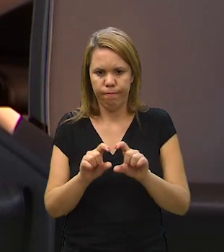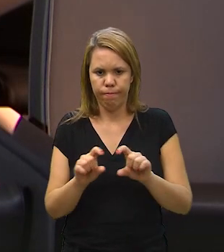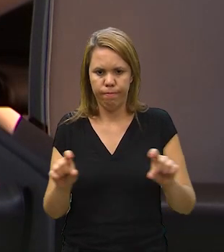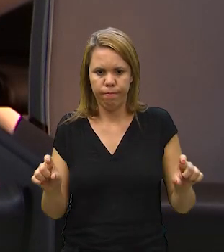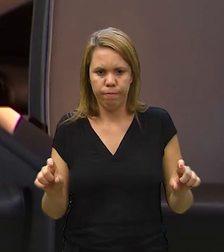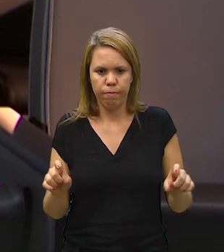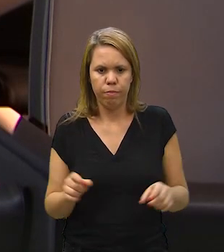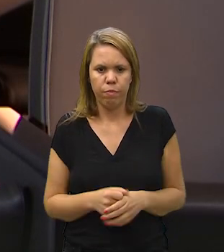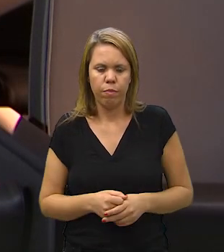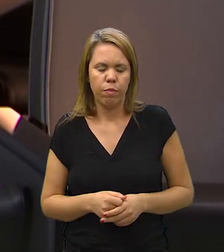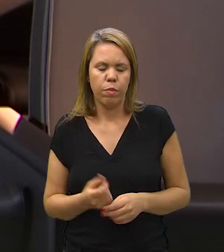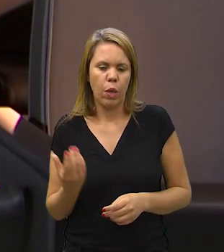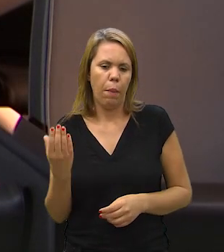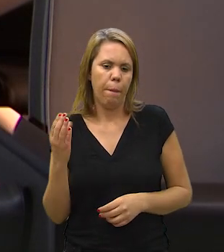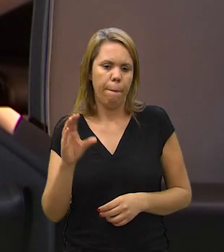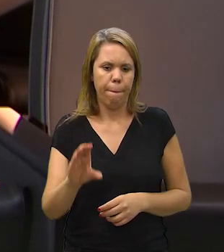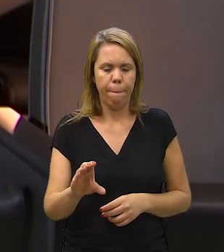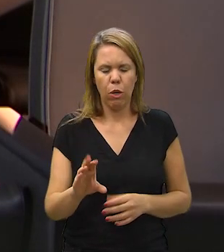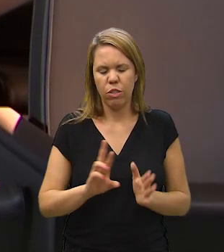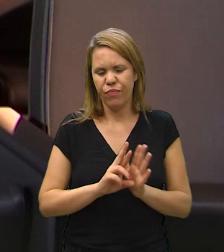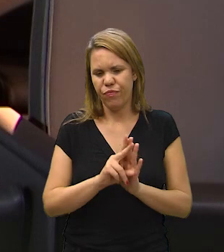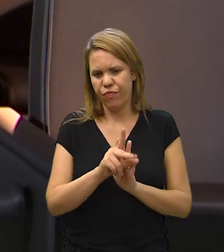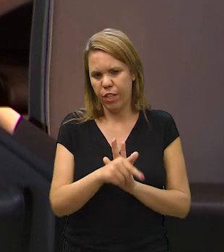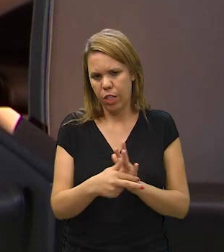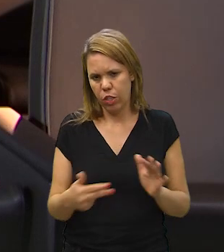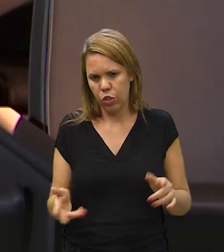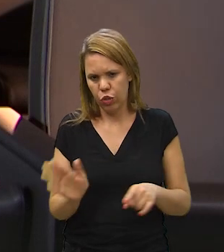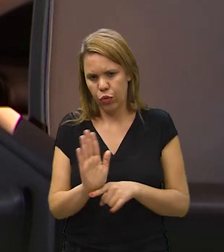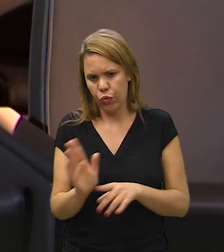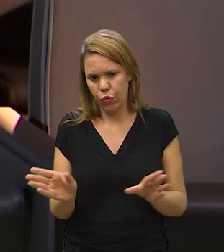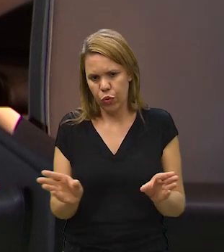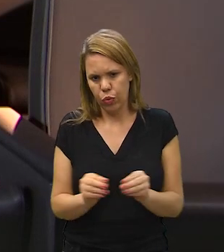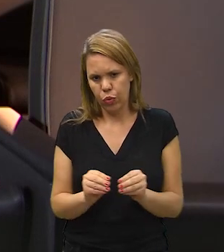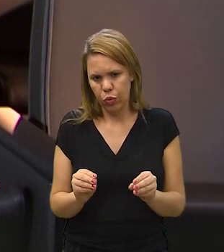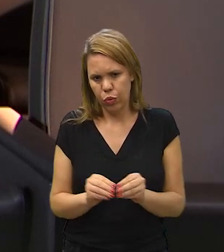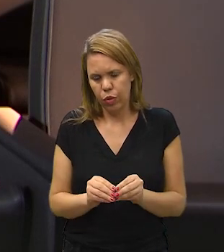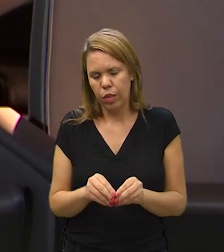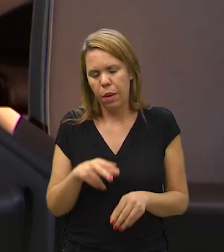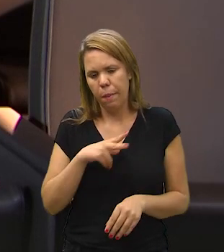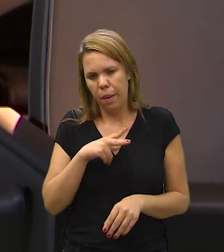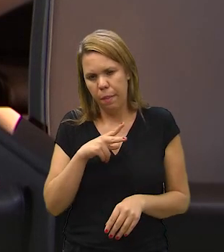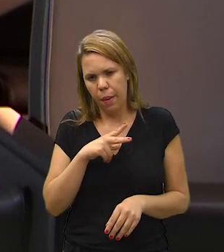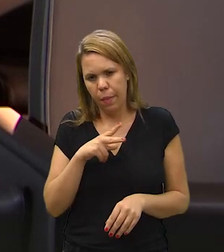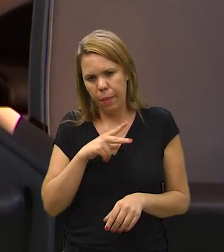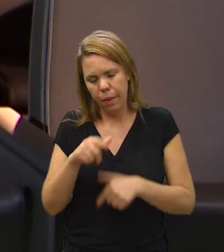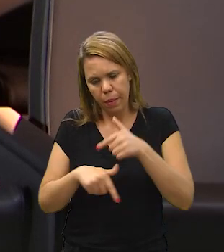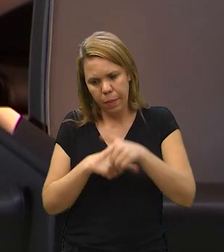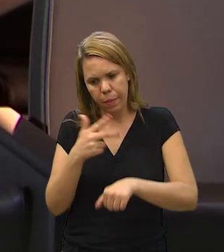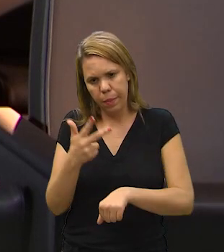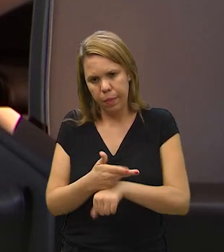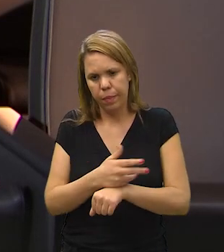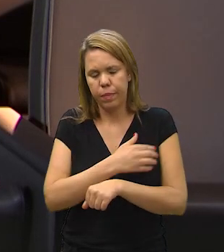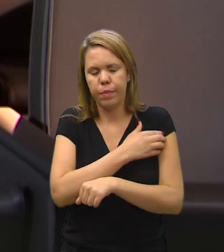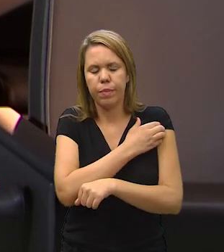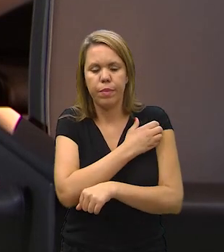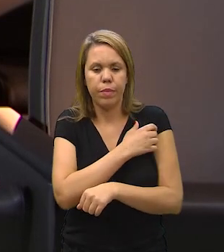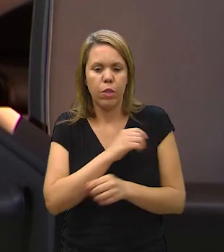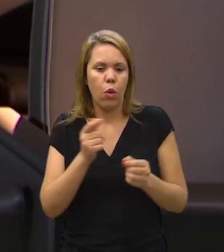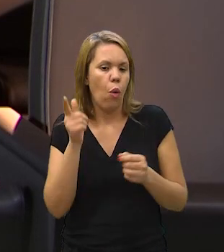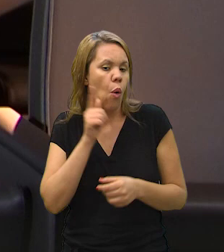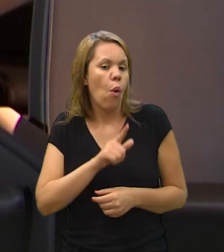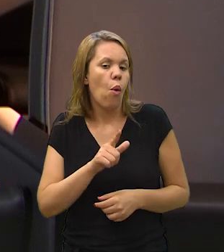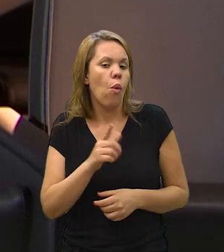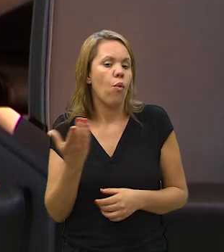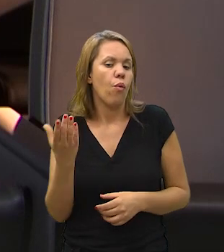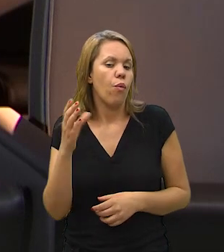Livre, e lá a gente posta teaser, tem alguns bastidores, né, assim, quando faz. E quando a gente